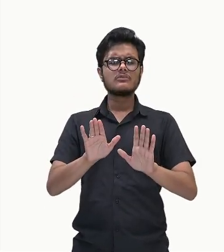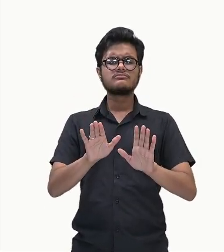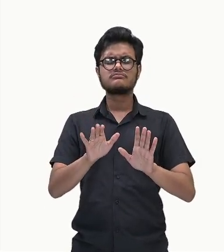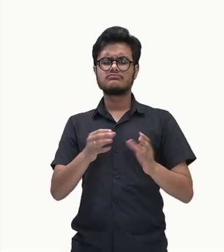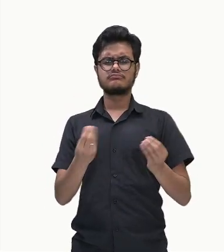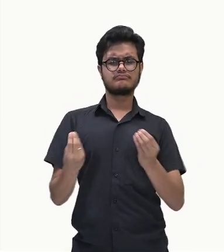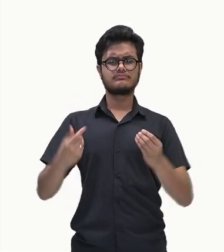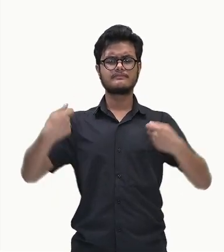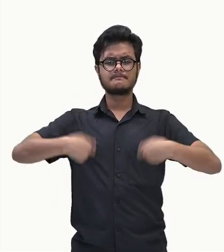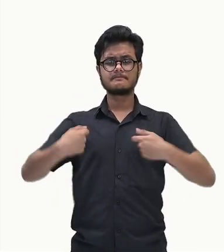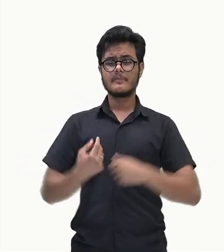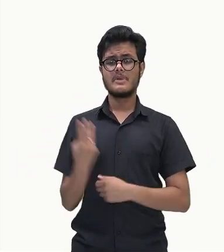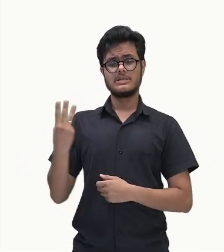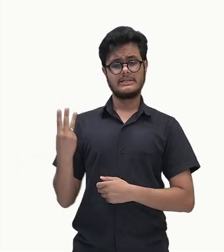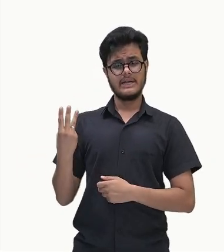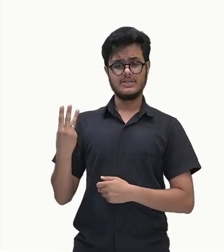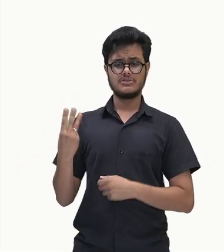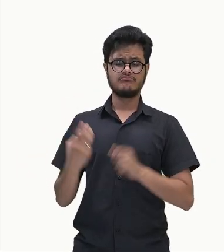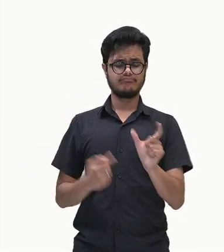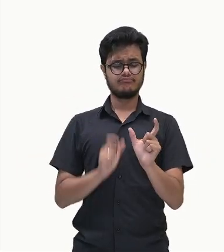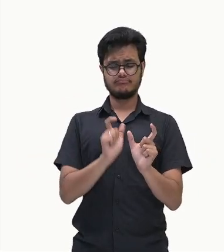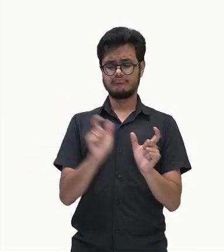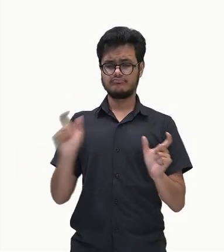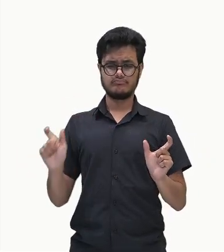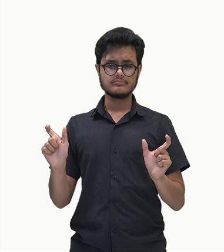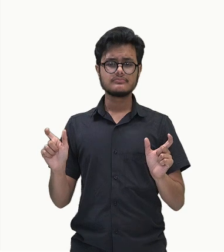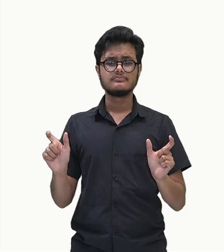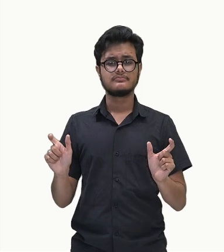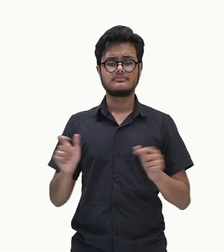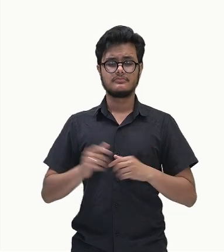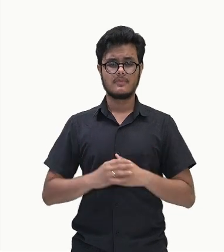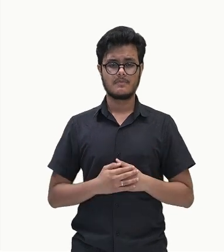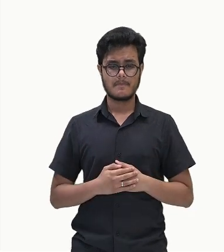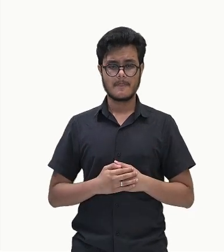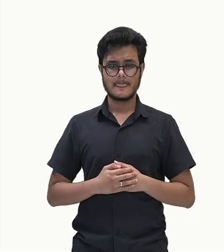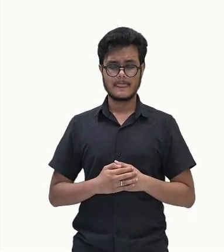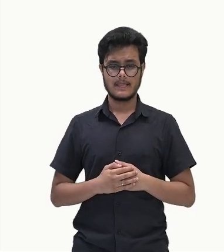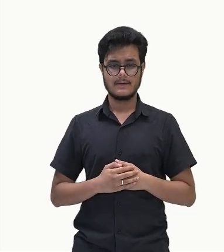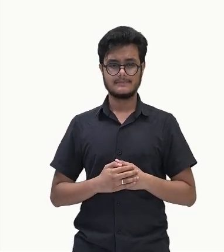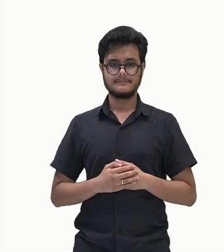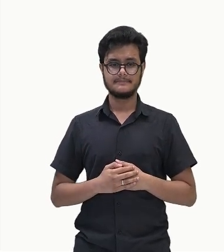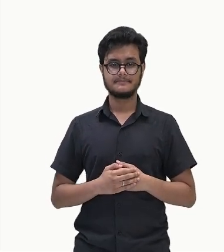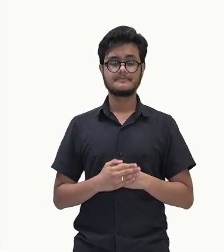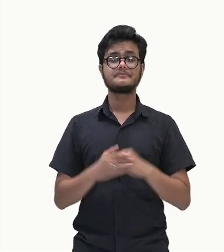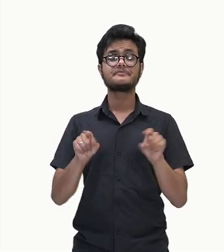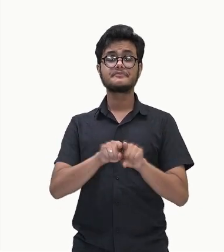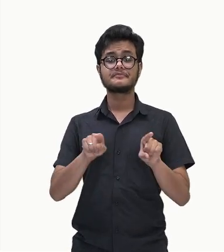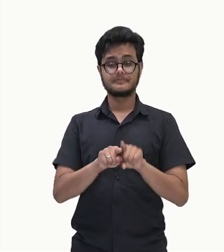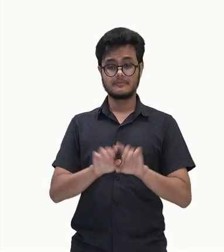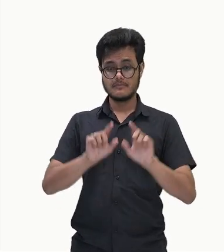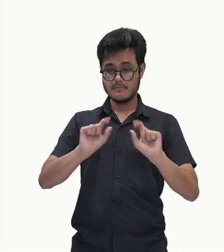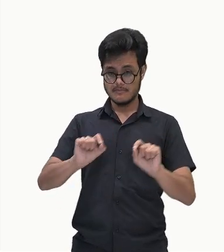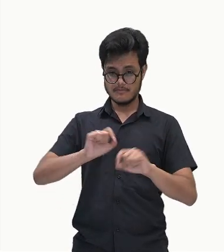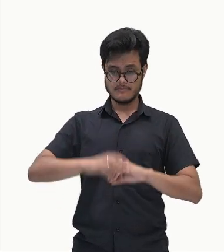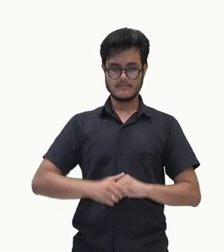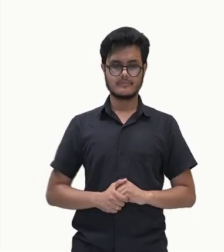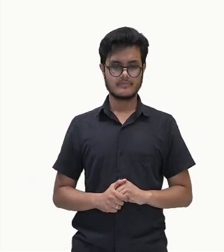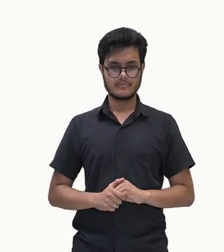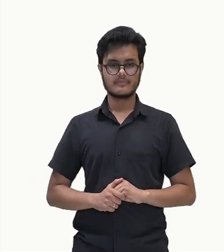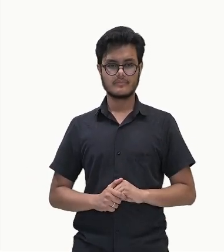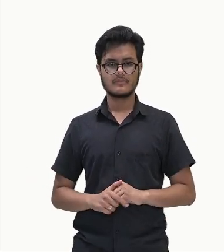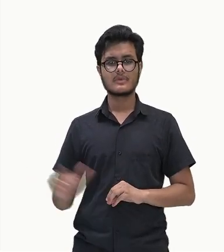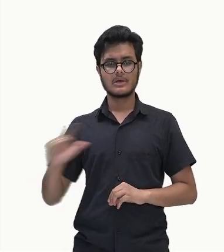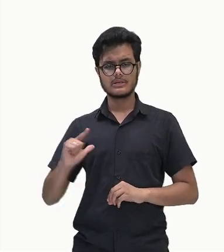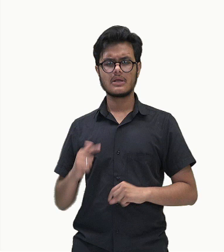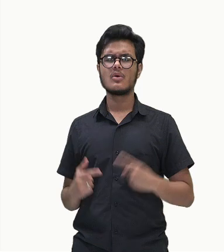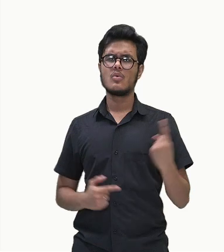precisa de três algarismos 1 2 3 e a gente tem esses algarismos